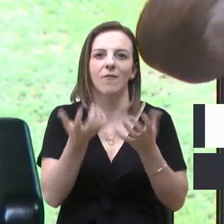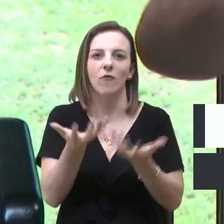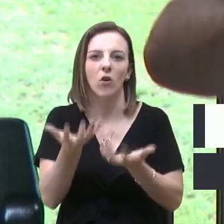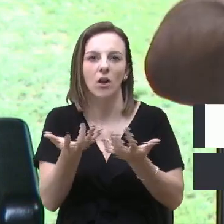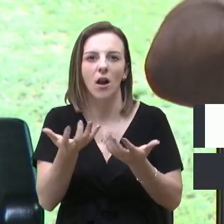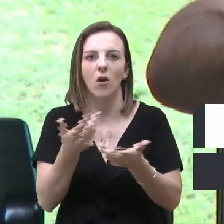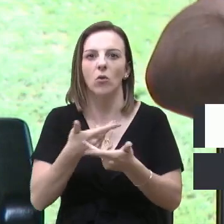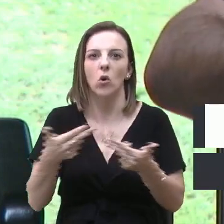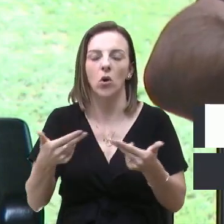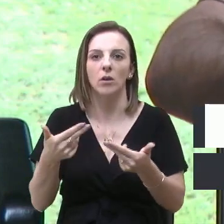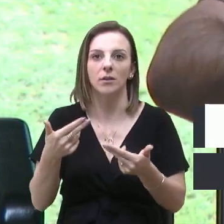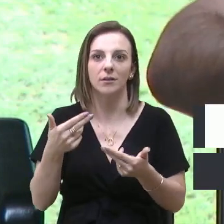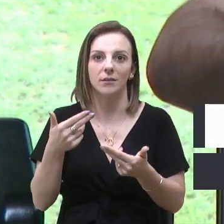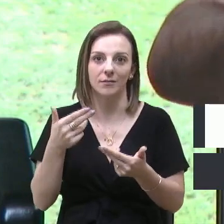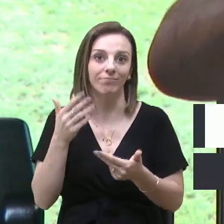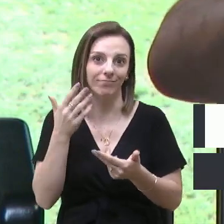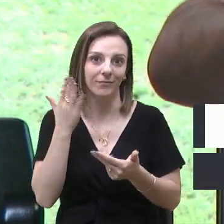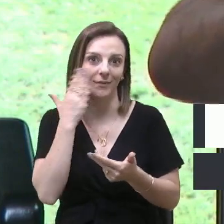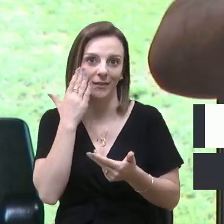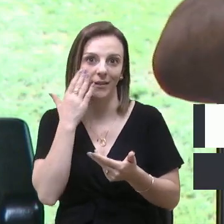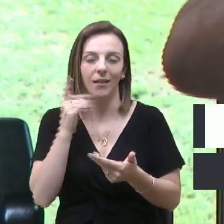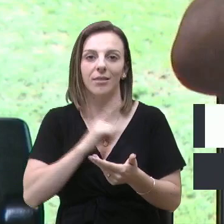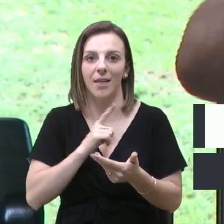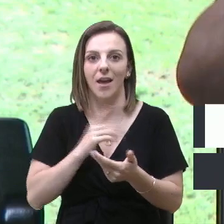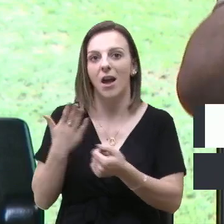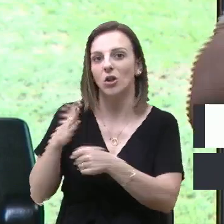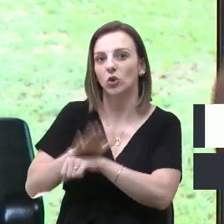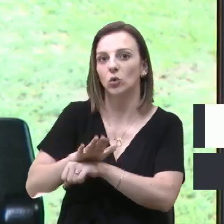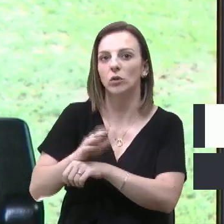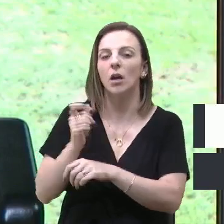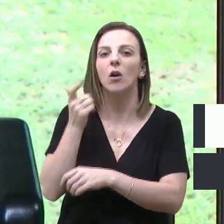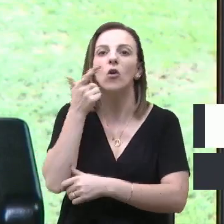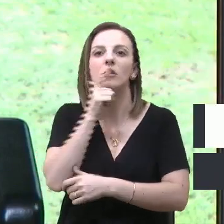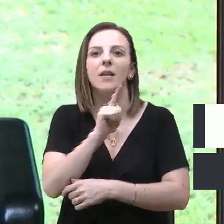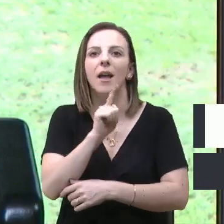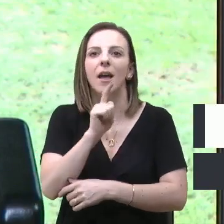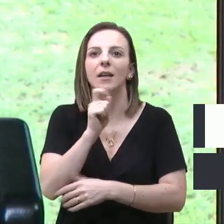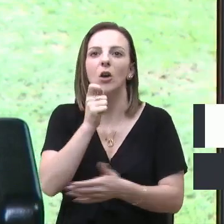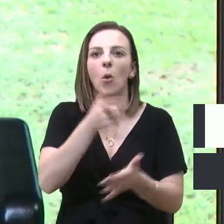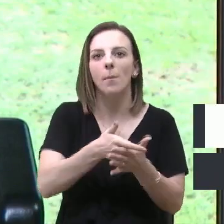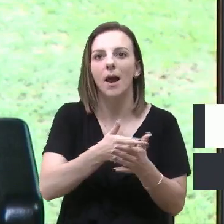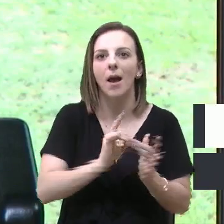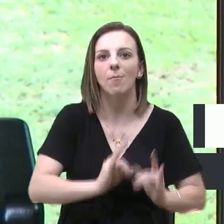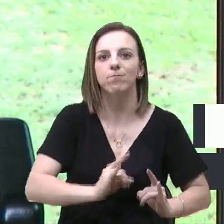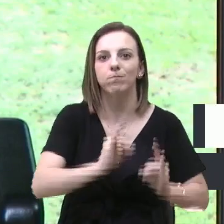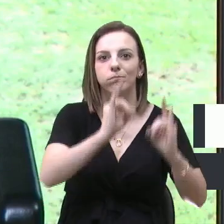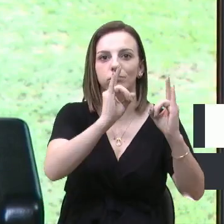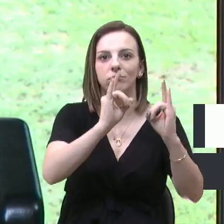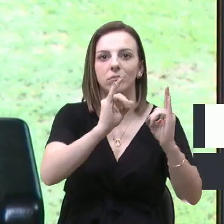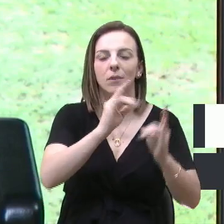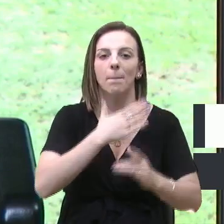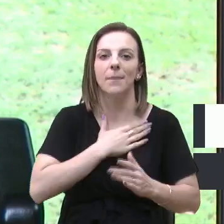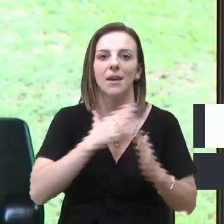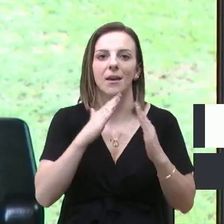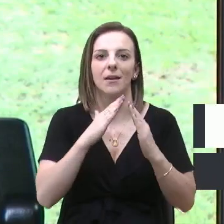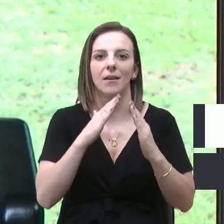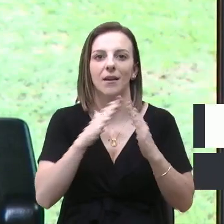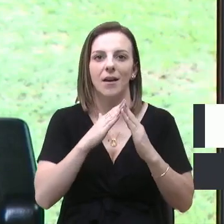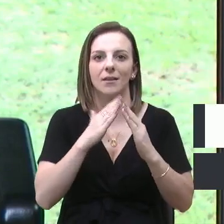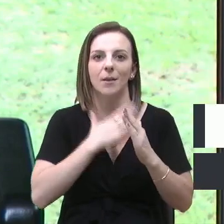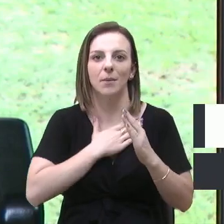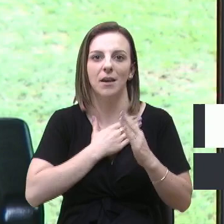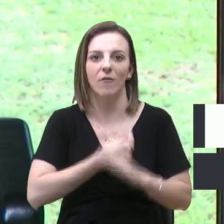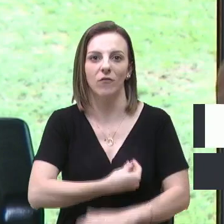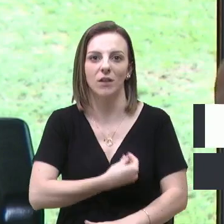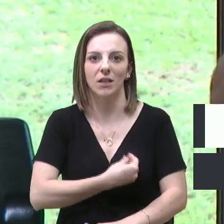do governo federal, as pessoas podem comprar o seu apartamento através do Minha Casa Minha Vida. Que bom